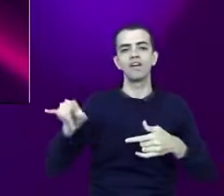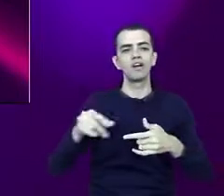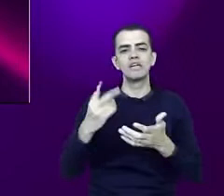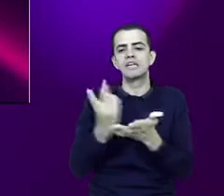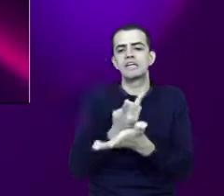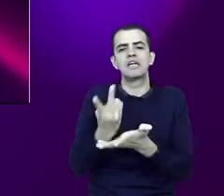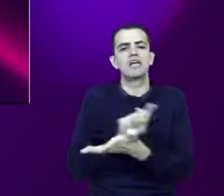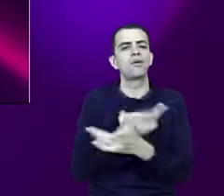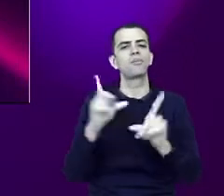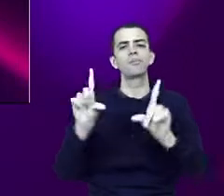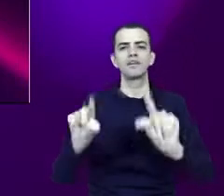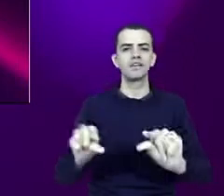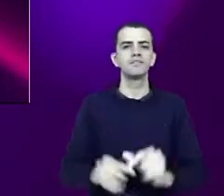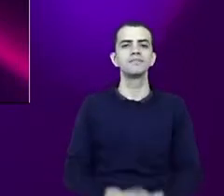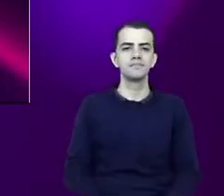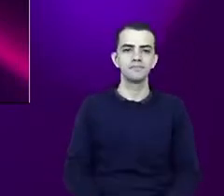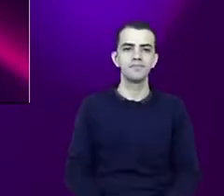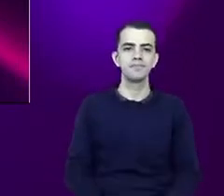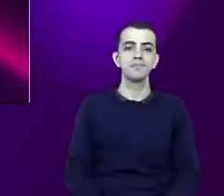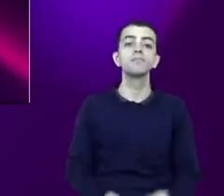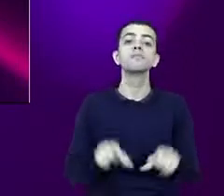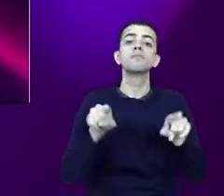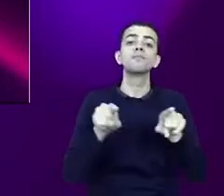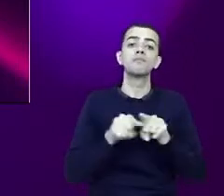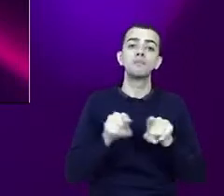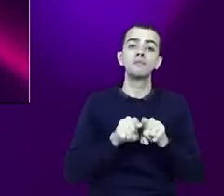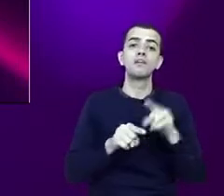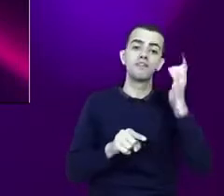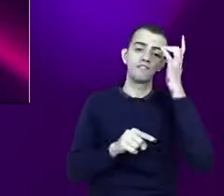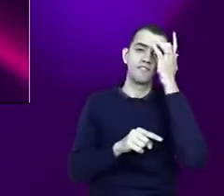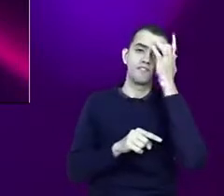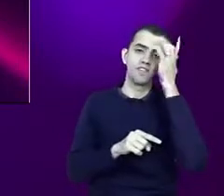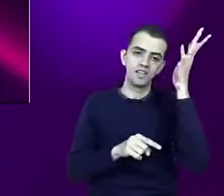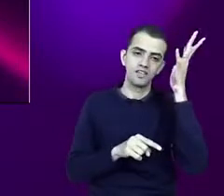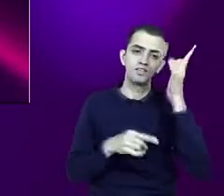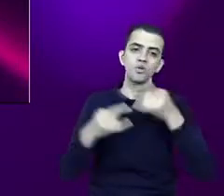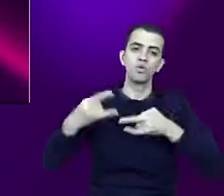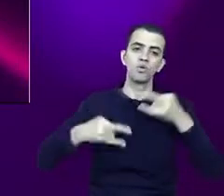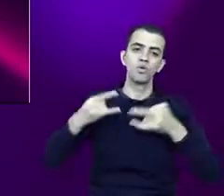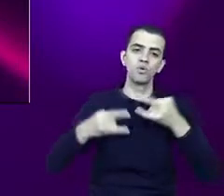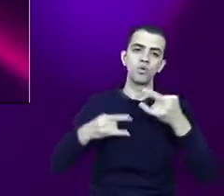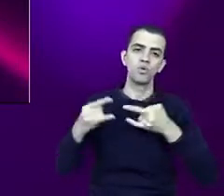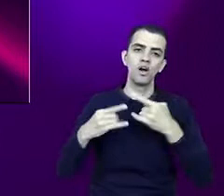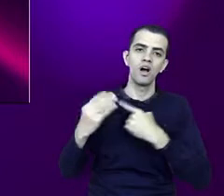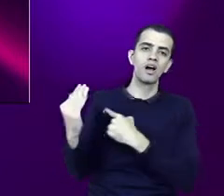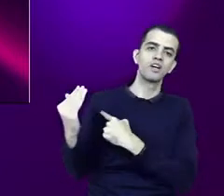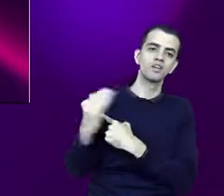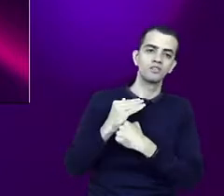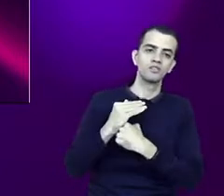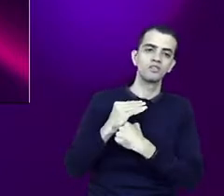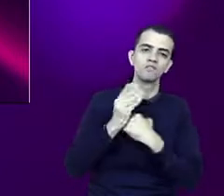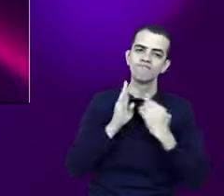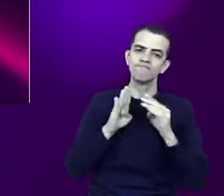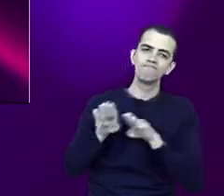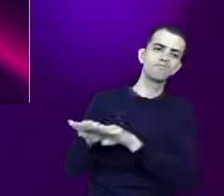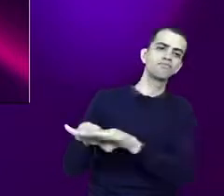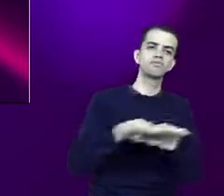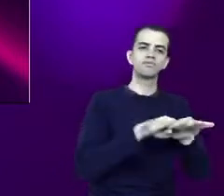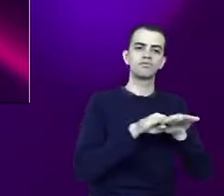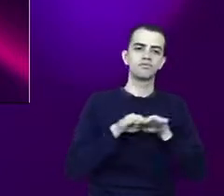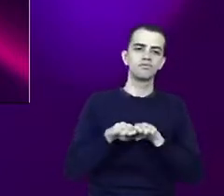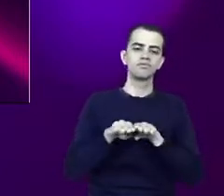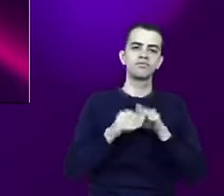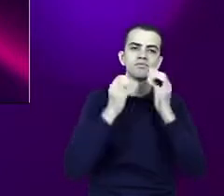E a reprodutibilidade. Eu falo que o robô tem a democratização do bom